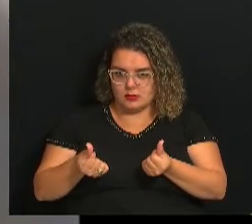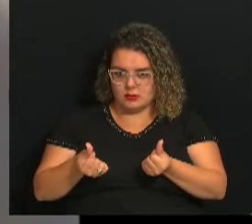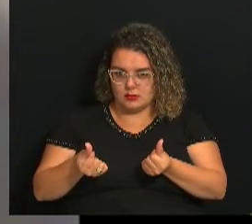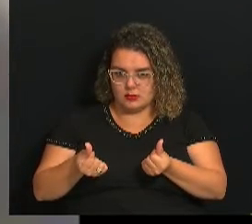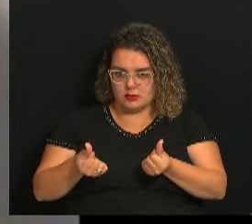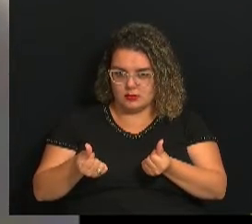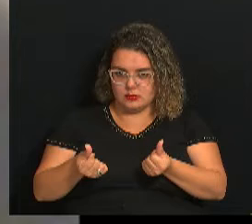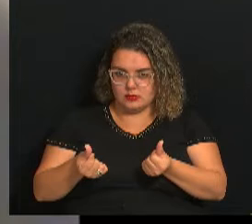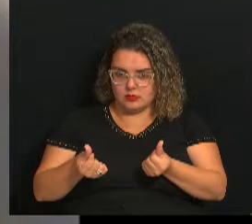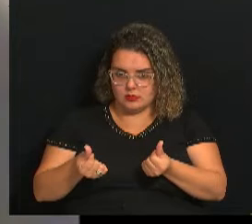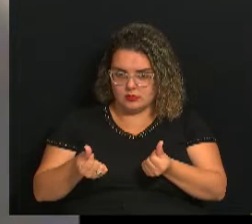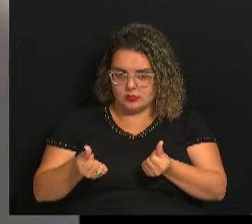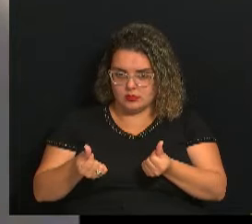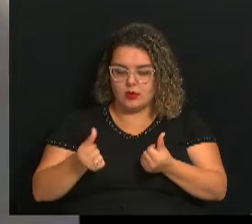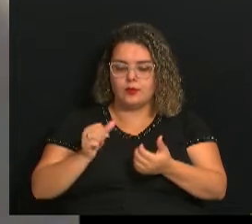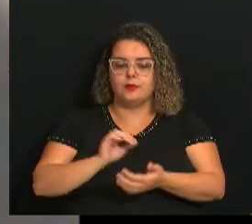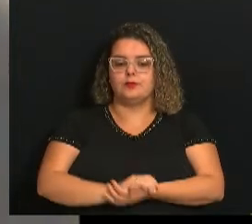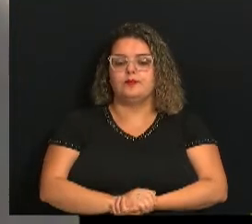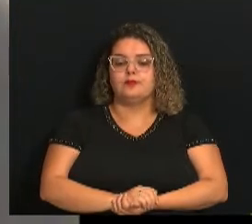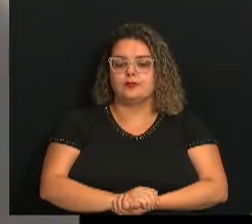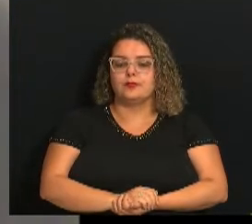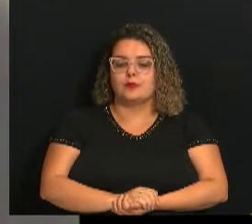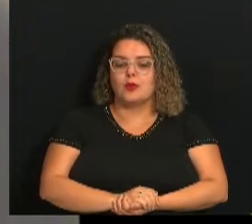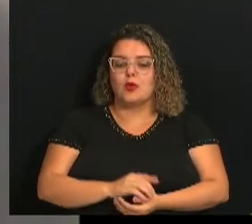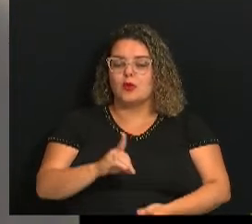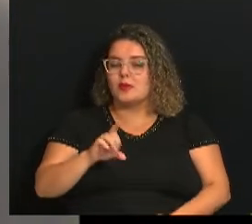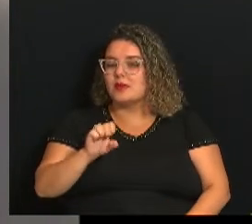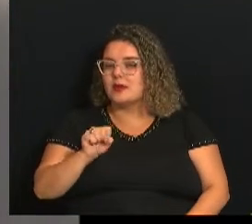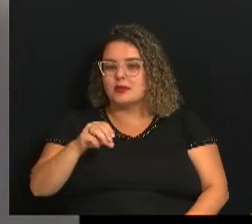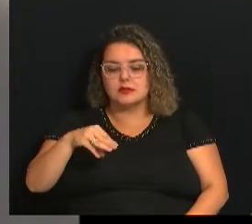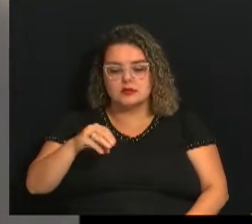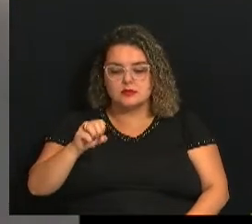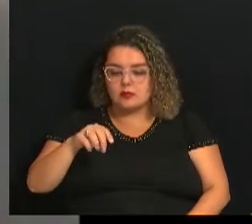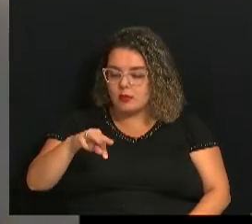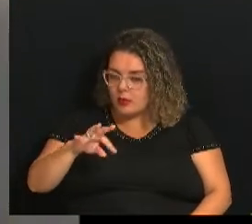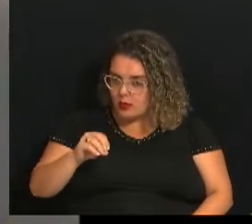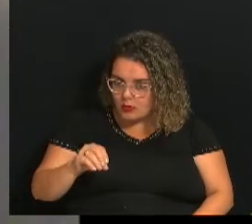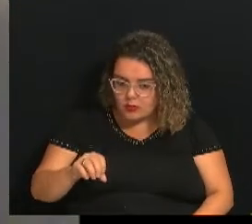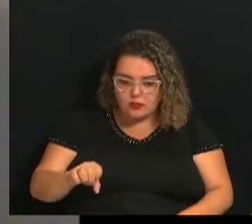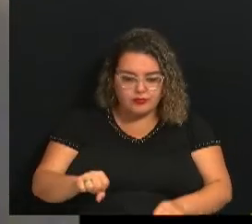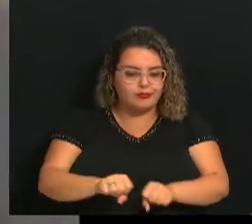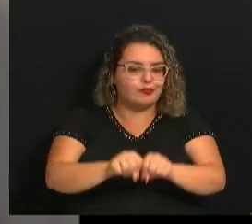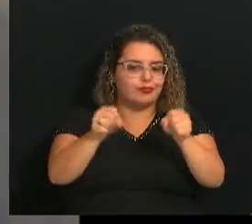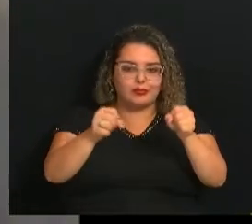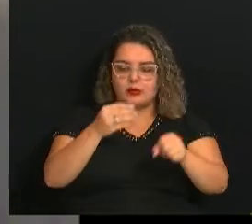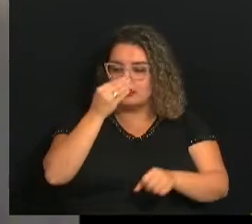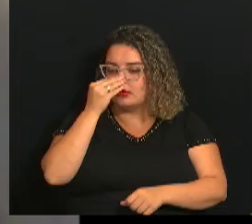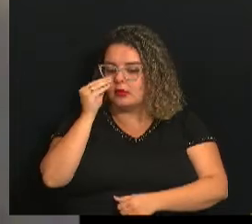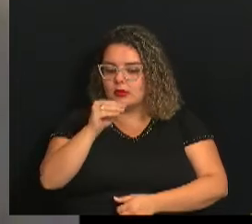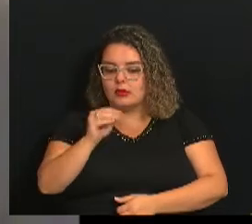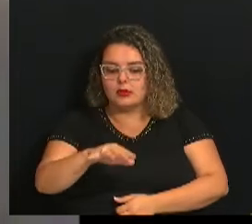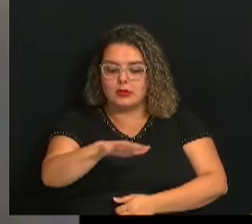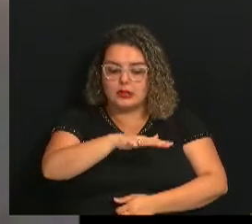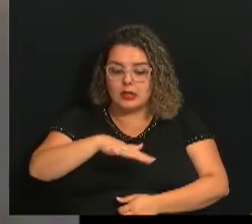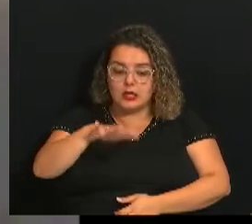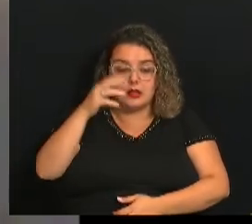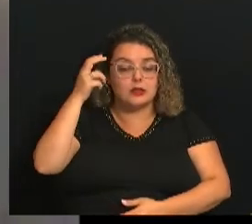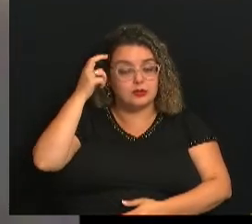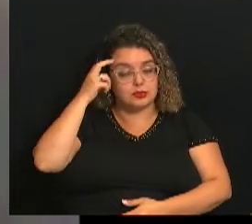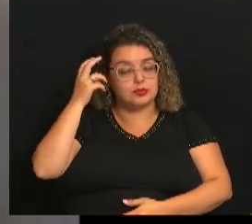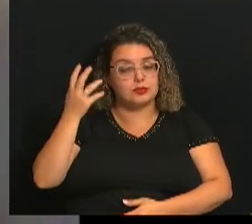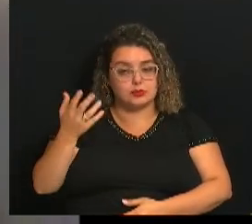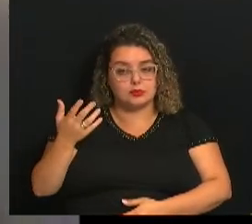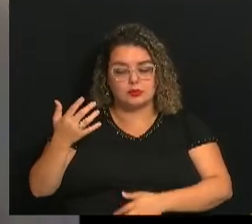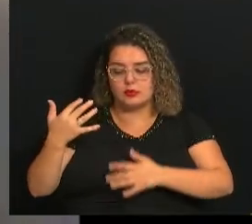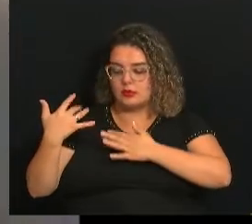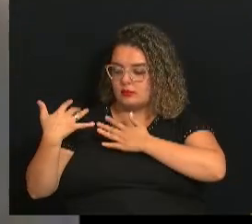O descaso e o desmonte das políticas públicas de qualidade, principalmente no campo da cultura, tem vindo nos